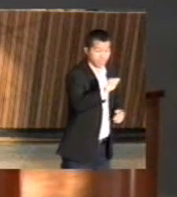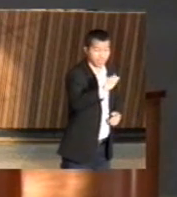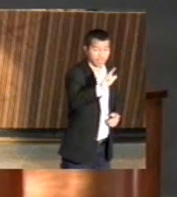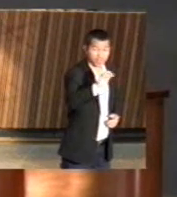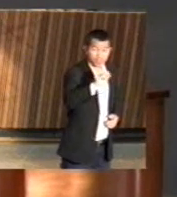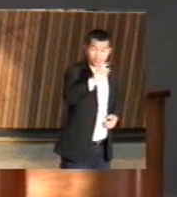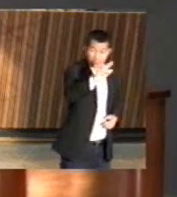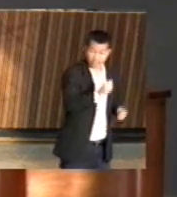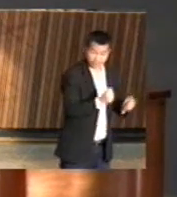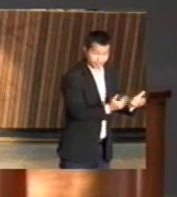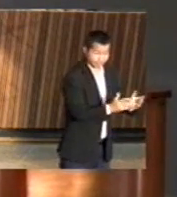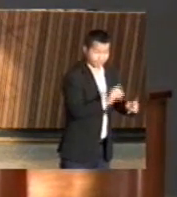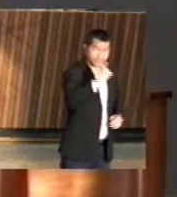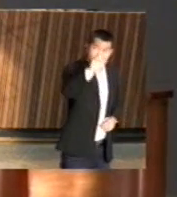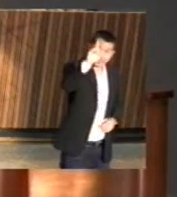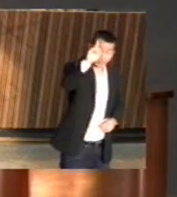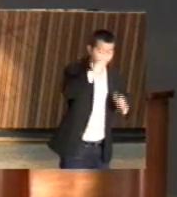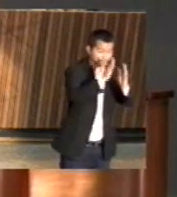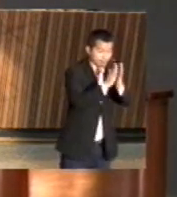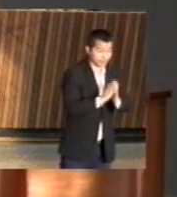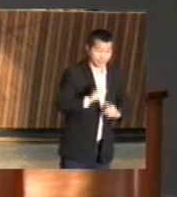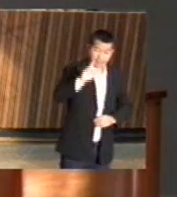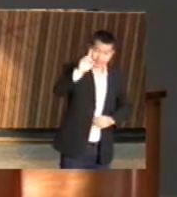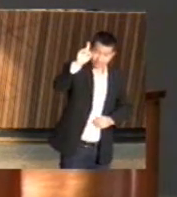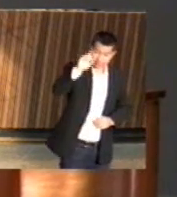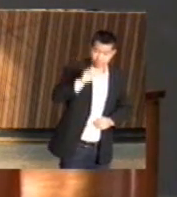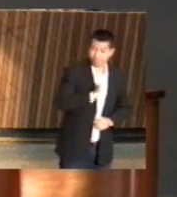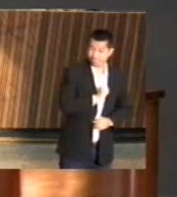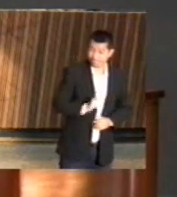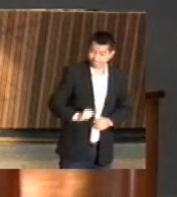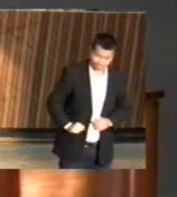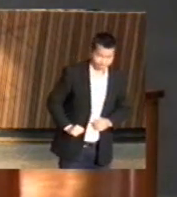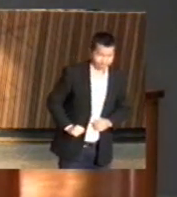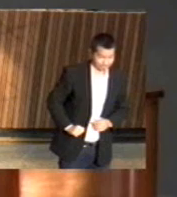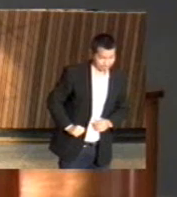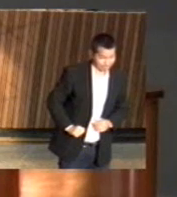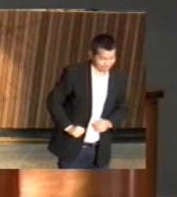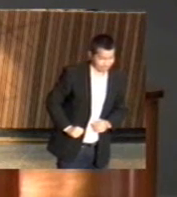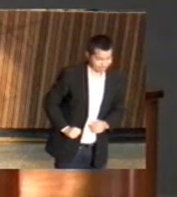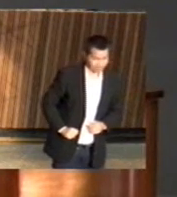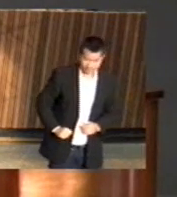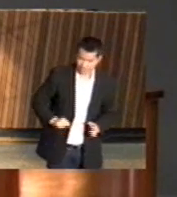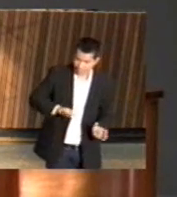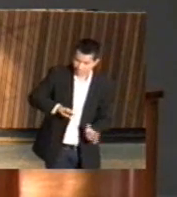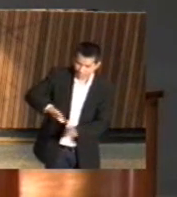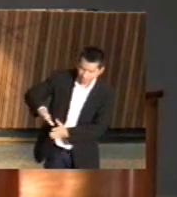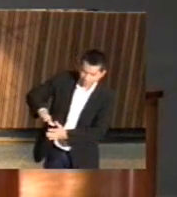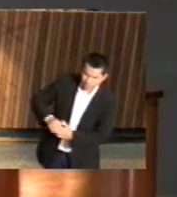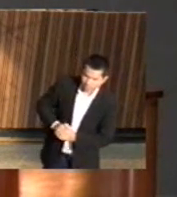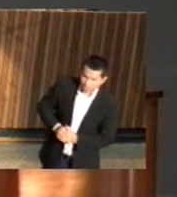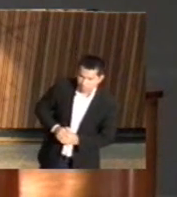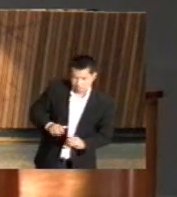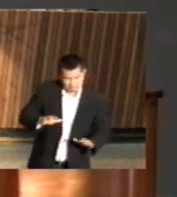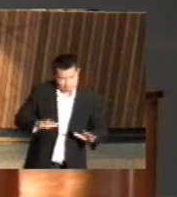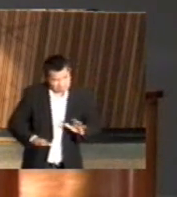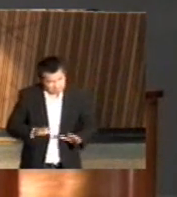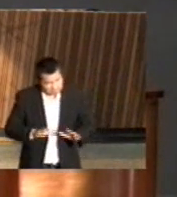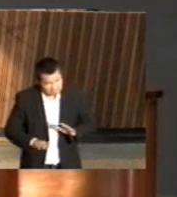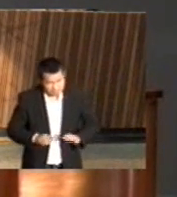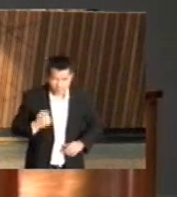lidadas é quando há desentendimento entre pessoas da mesma família. E